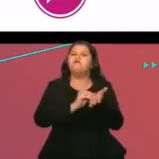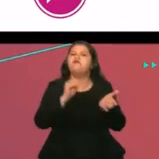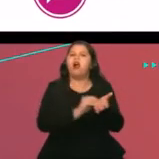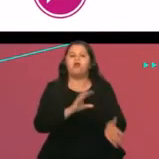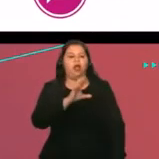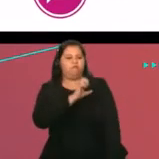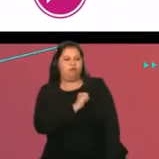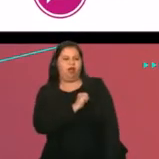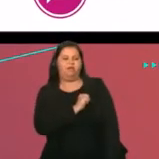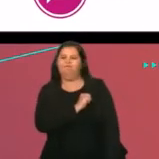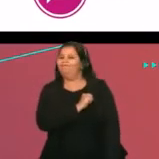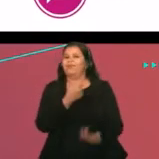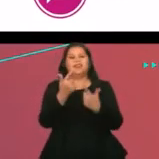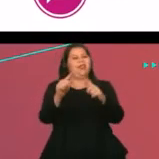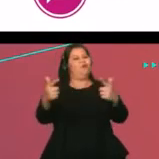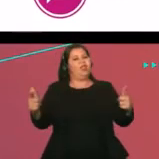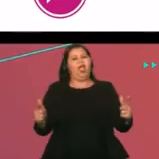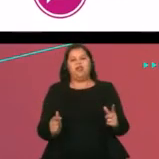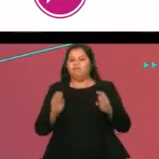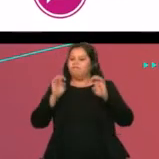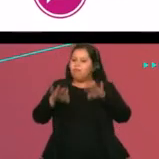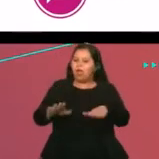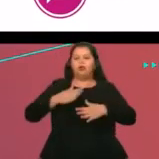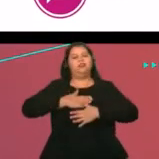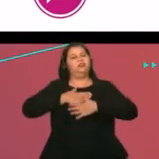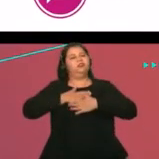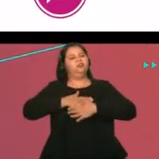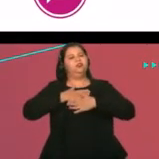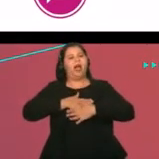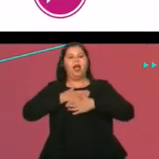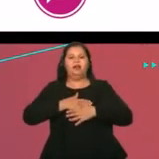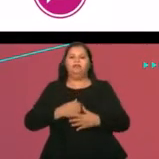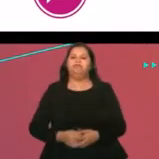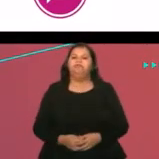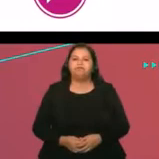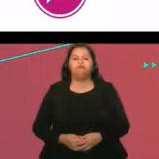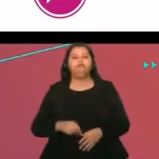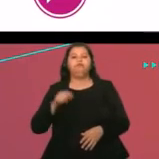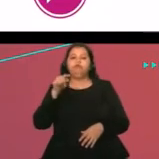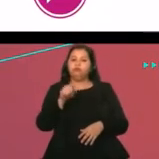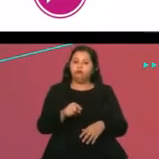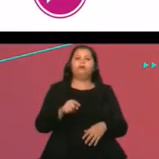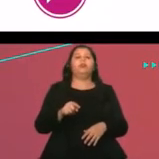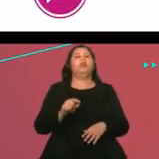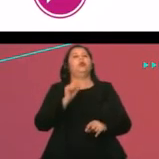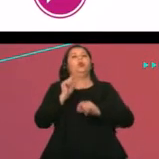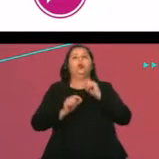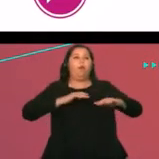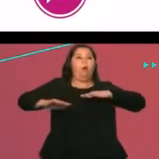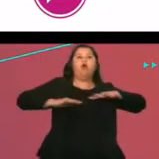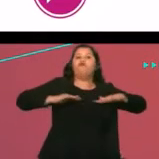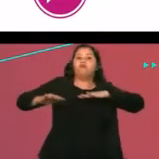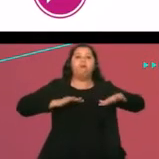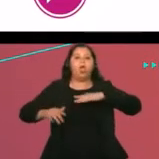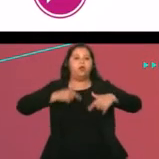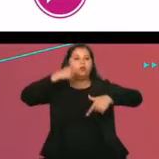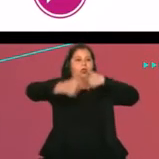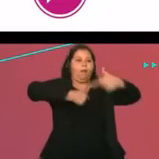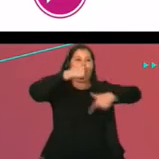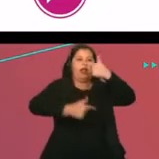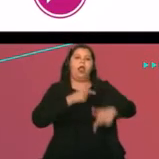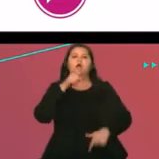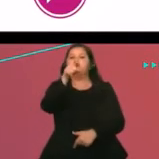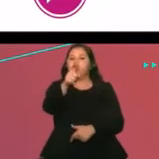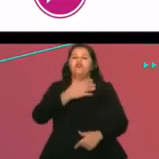também não vai ter deitar na Wemerson ocupacional você trabalhar daquilo que